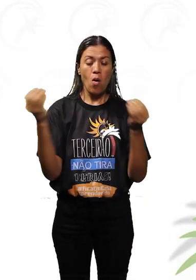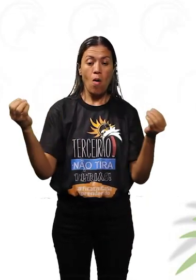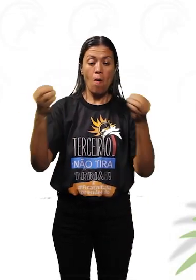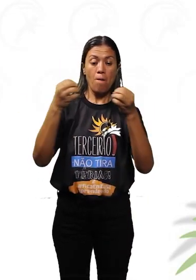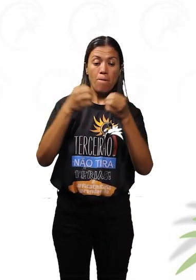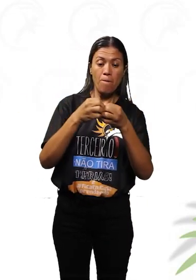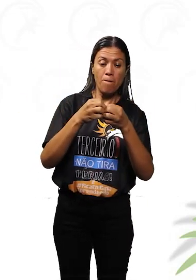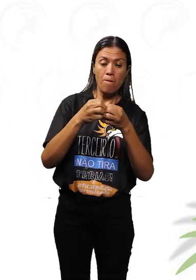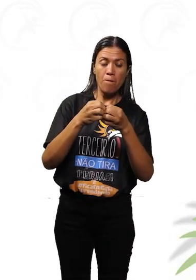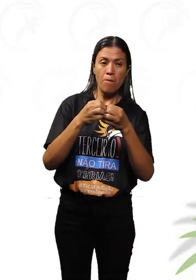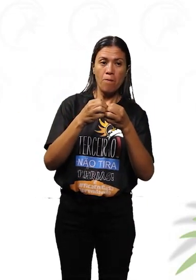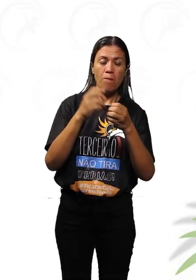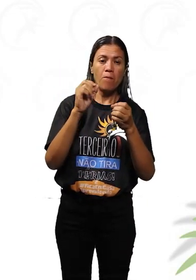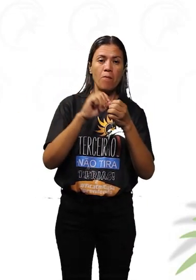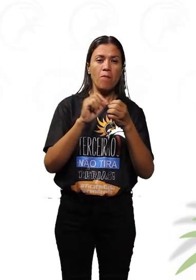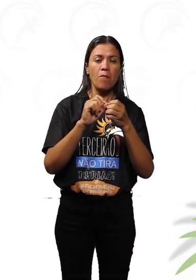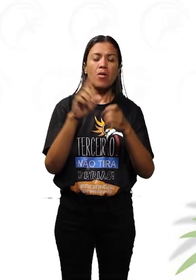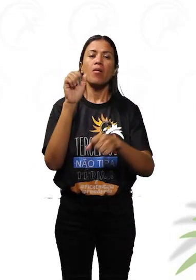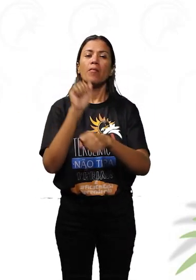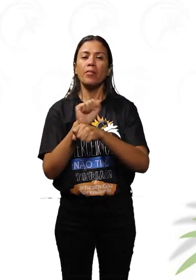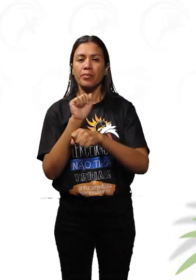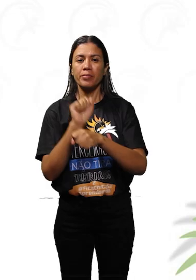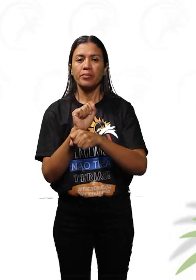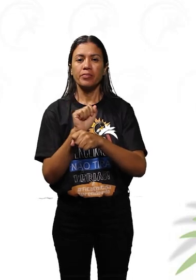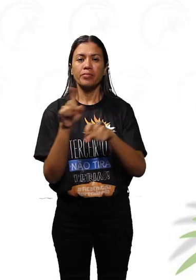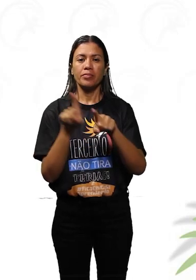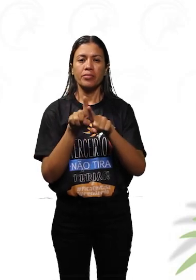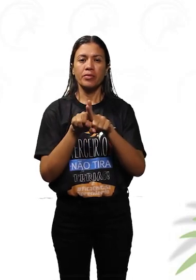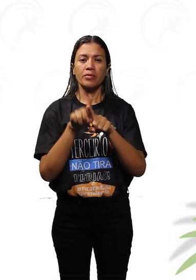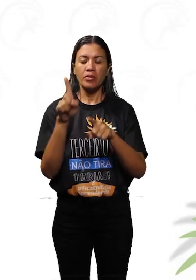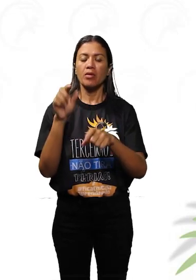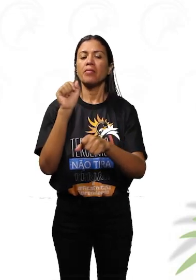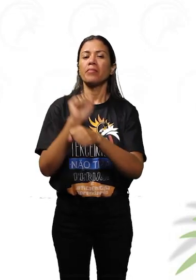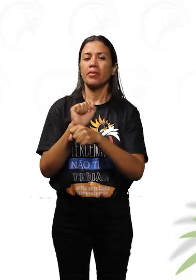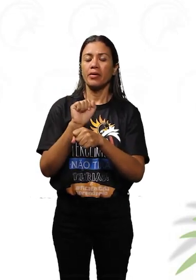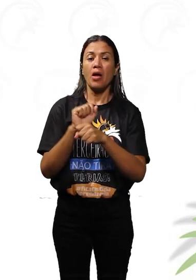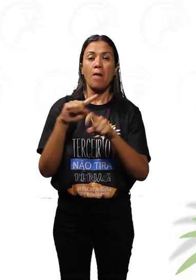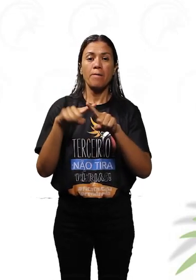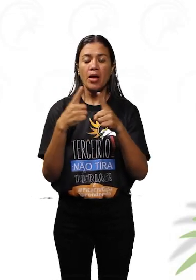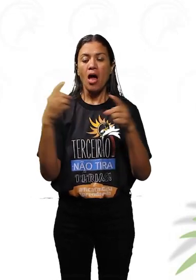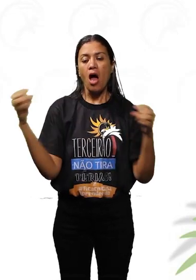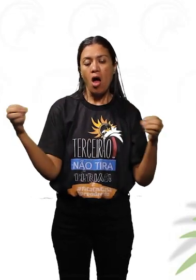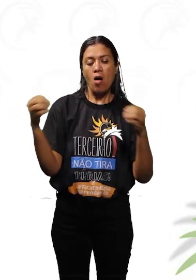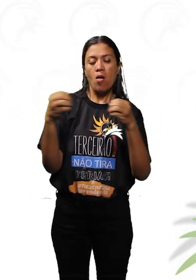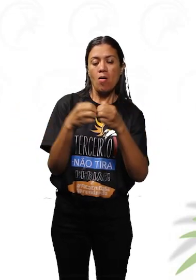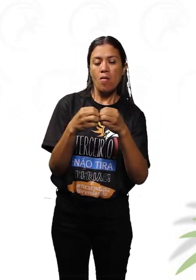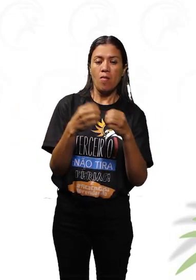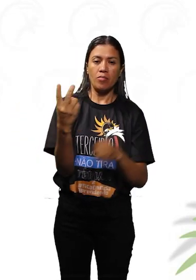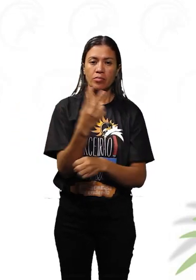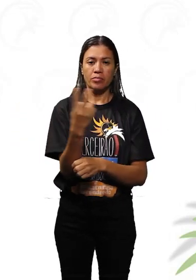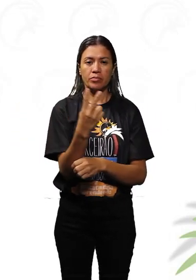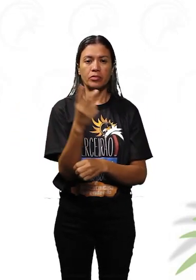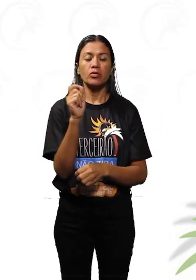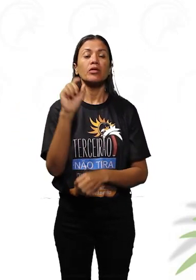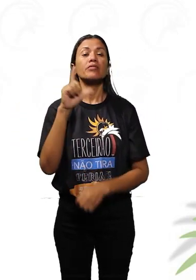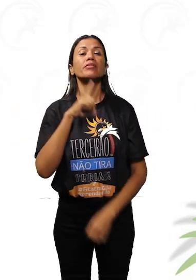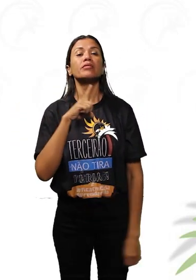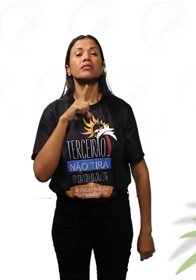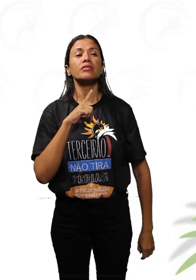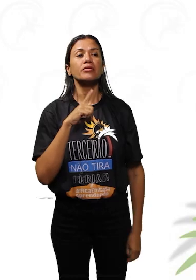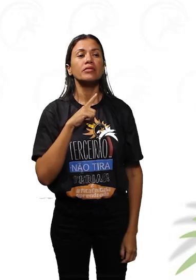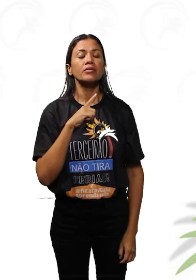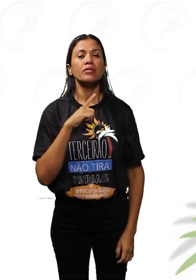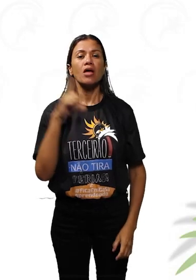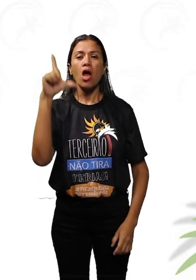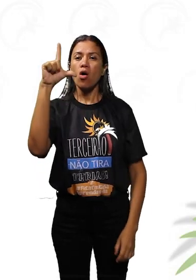aparente do comprimento de onda em relação ao comprimento de onda dela normal. E o que vai acontecer? E no comprimento de onda vai ter um aumento da minha